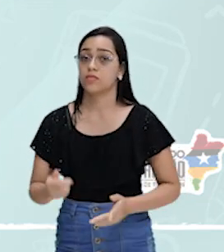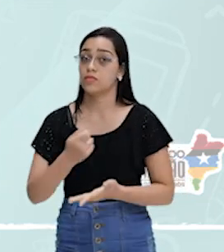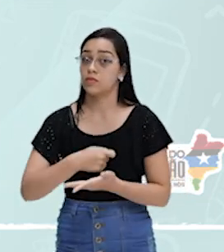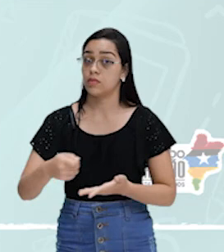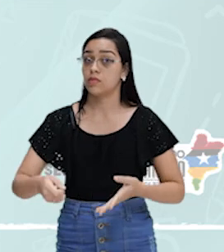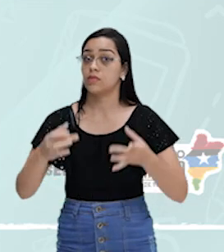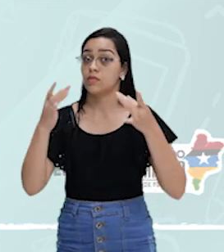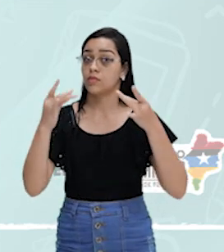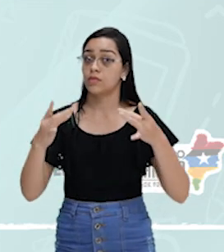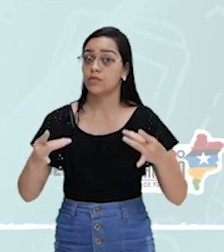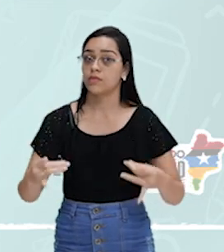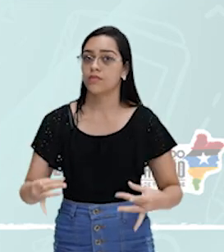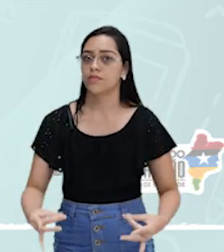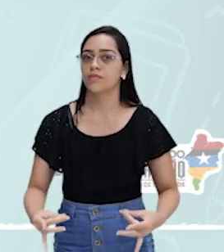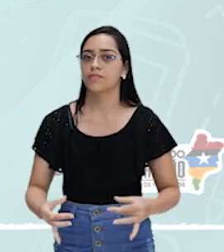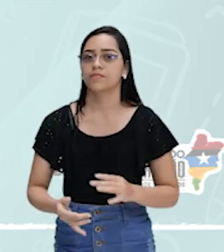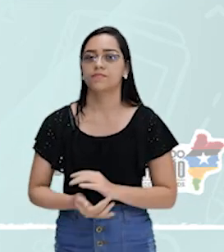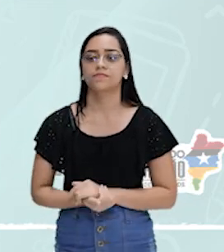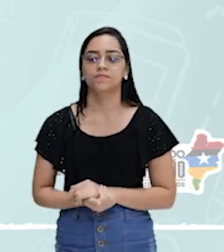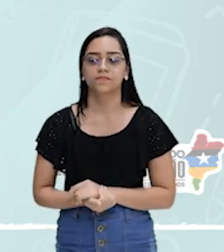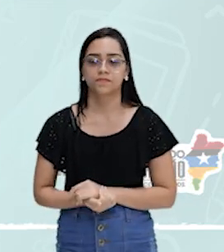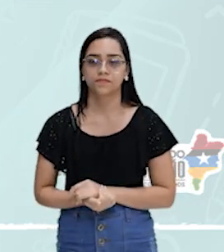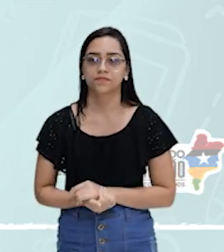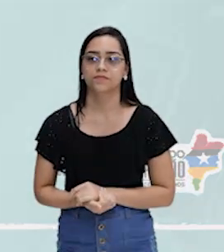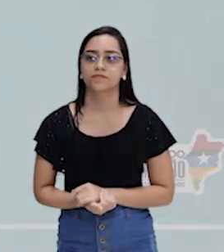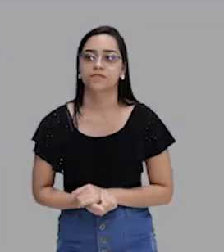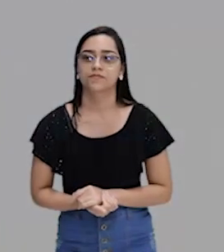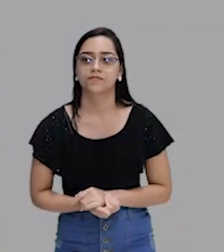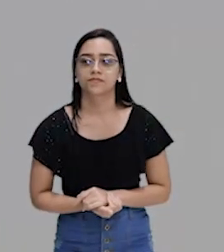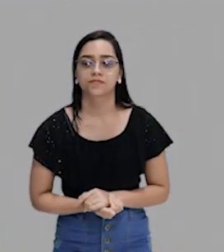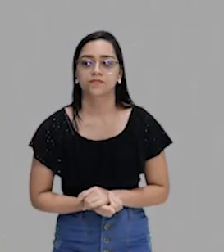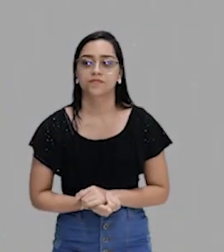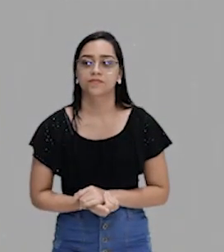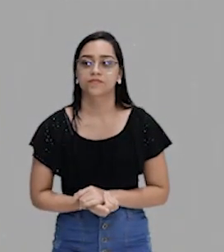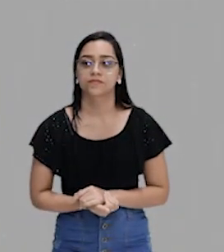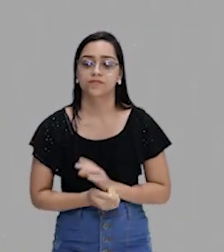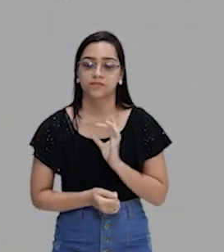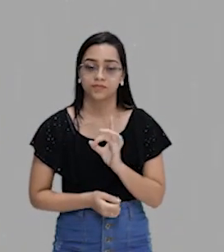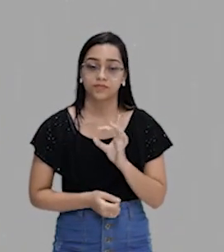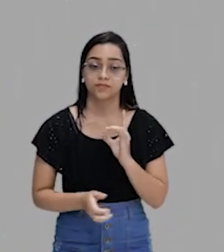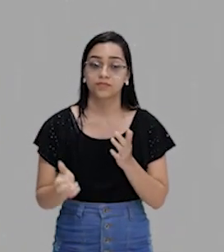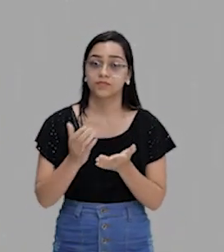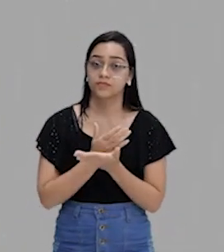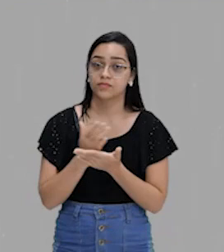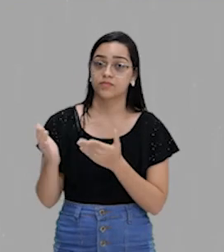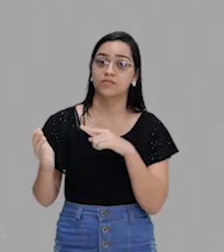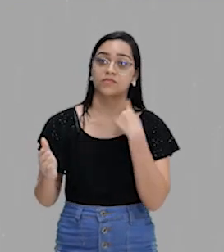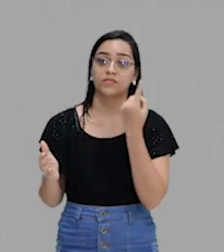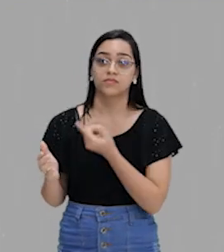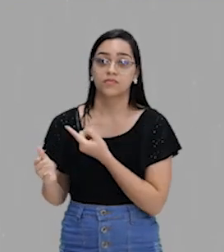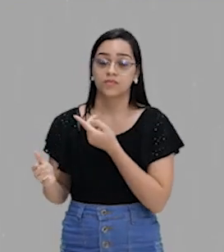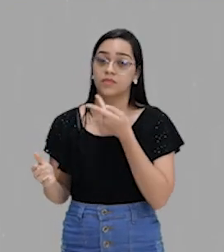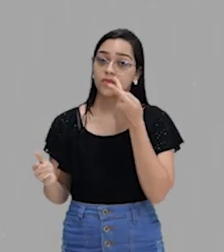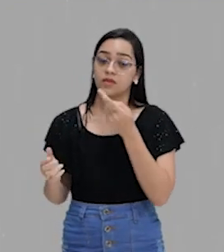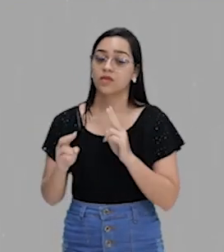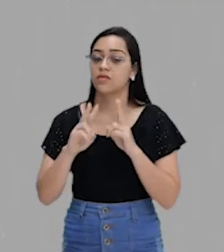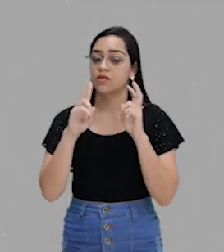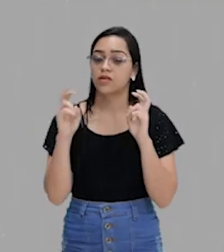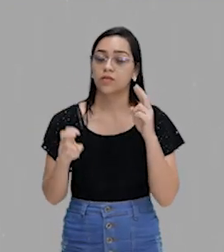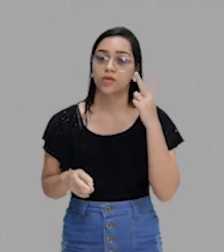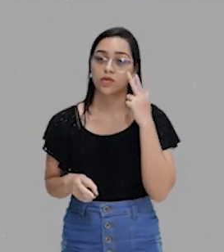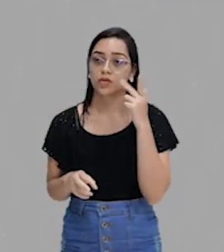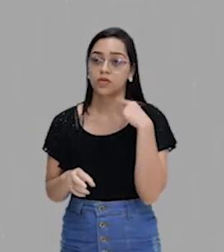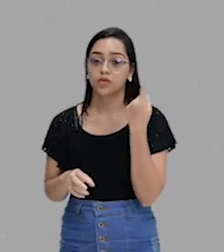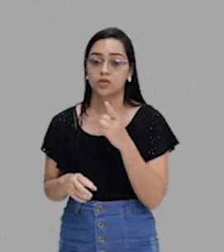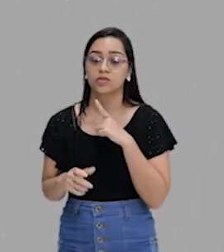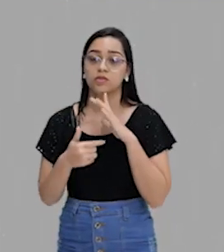franco e objetivo que alguns comportamentos eram descritos. Então, só para iniciar a nossa fala sobre naturalismo,